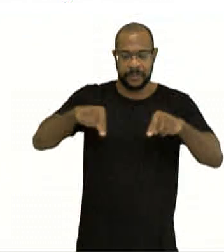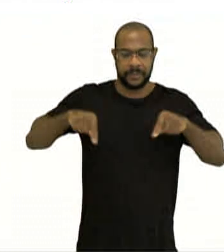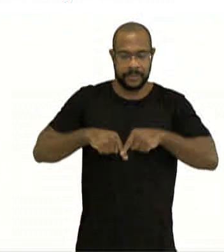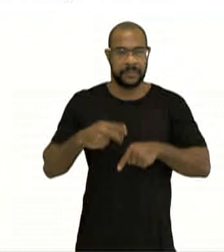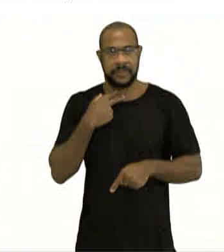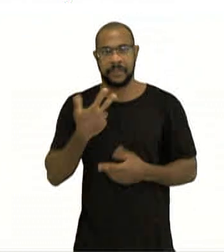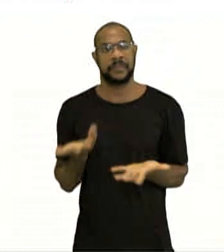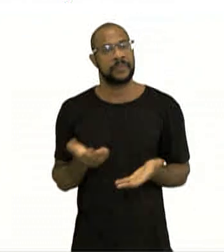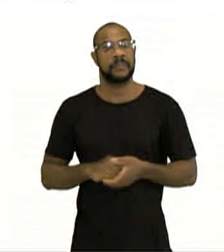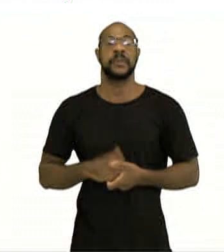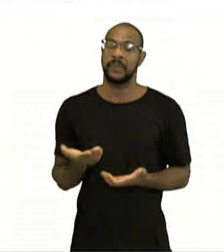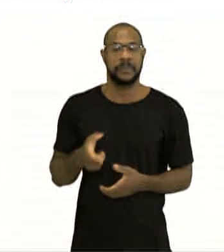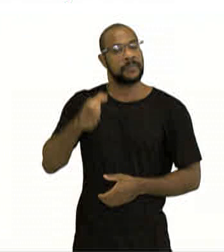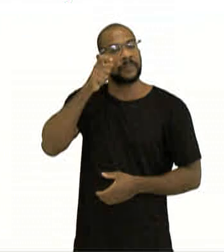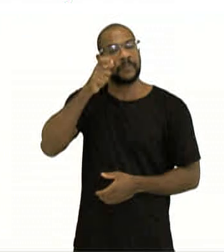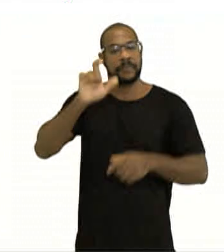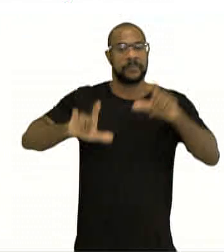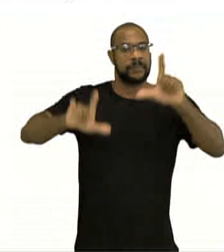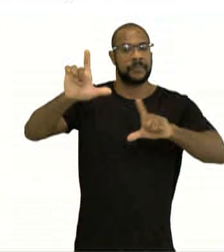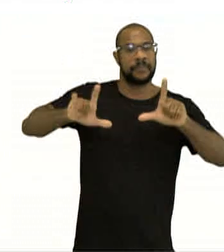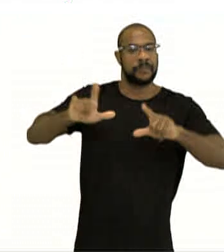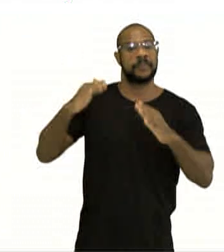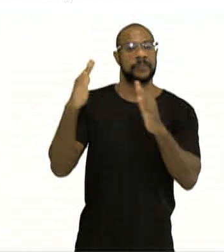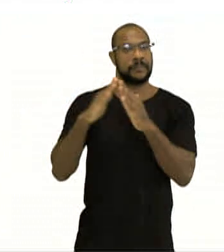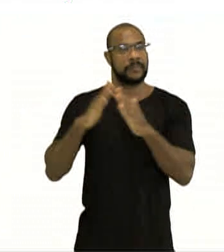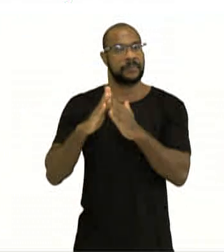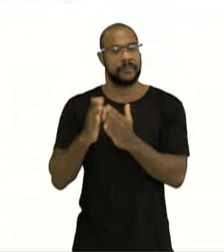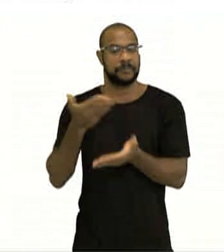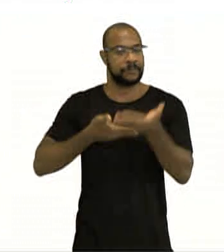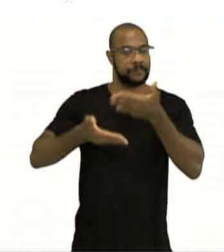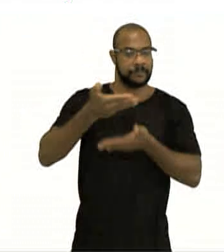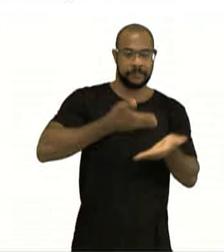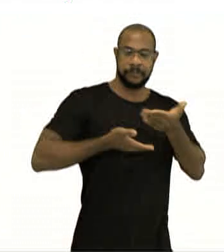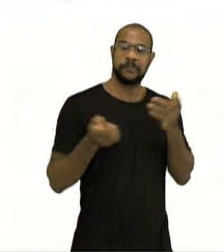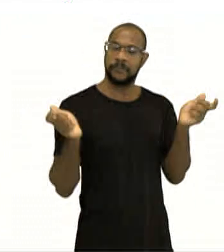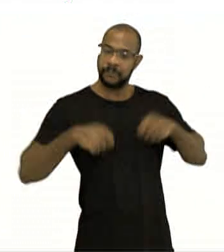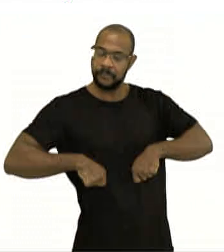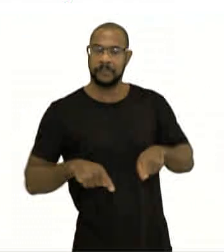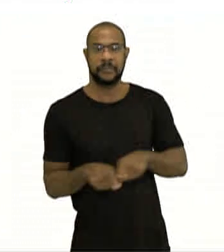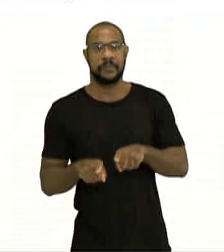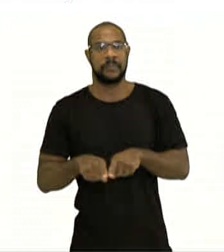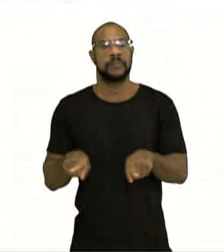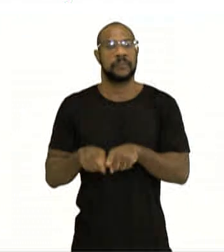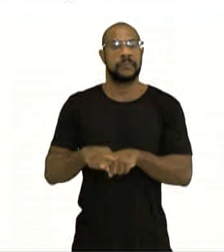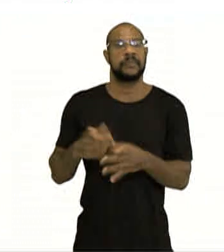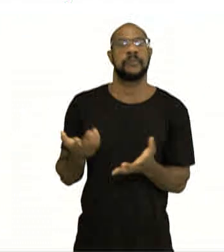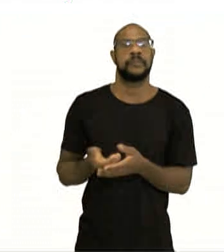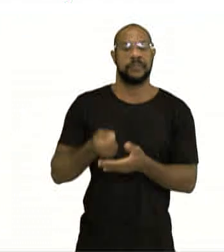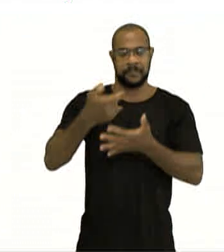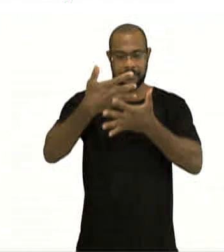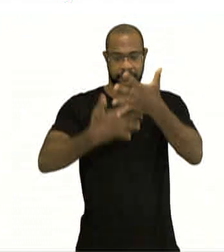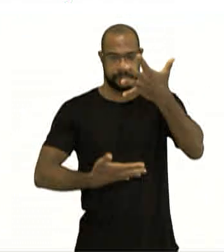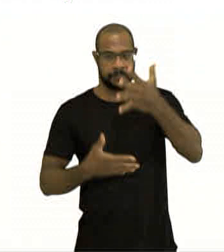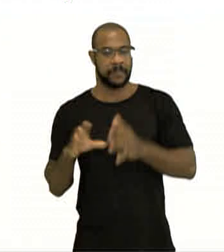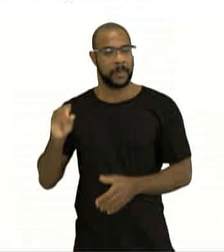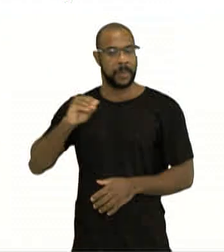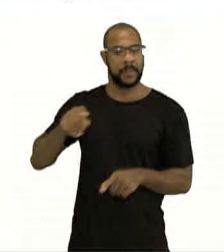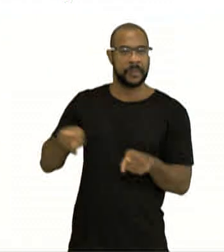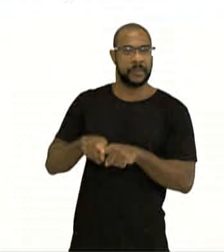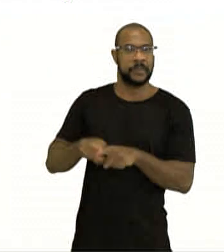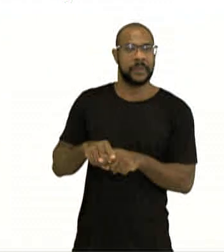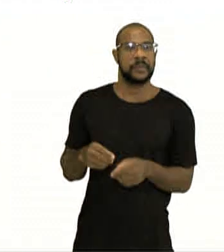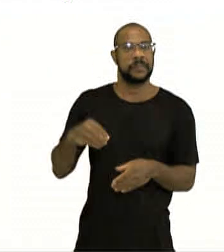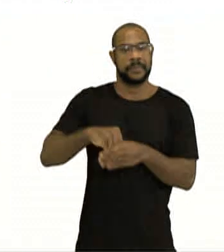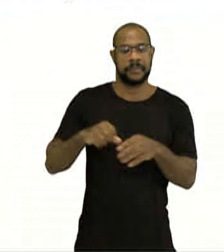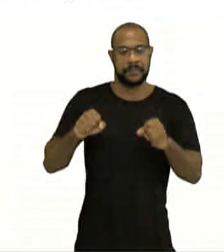alunos poderão interagir com seus colegas e professores em tempo real, em um chat que funcionará como uma espécie de sala de